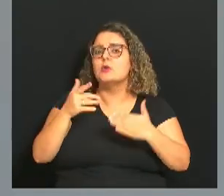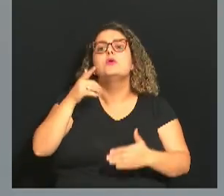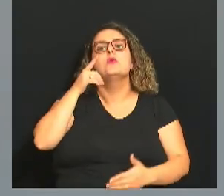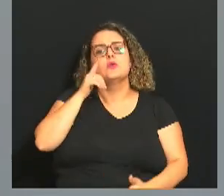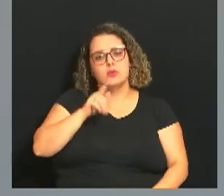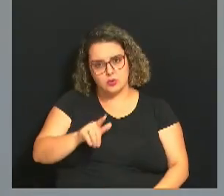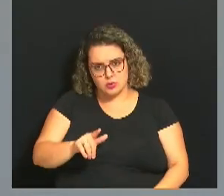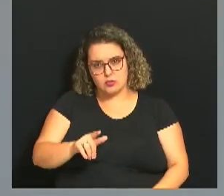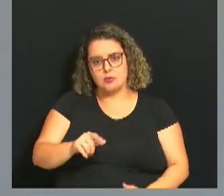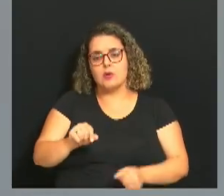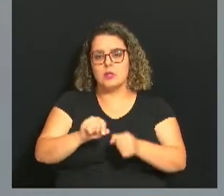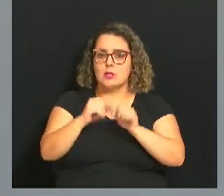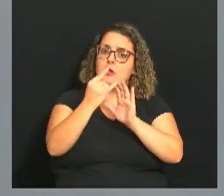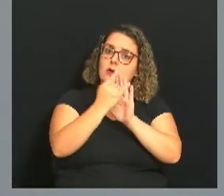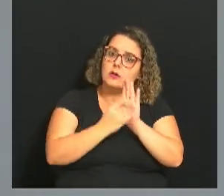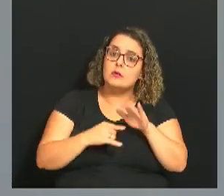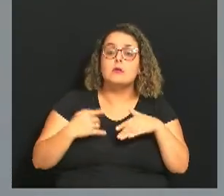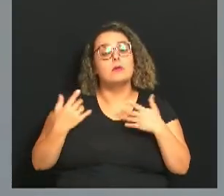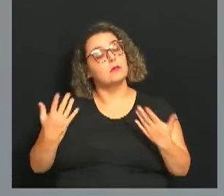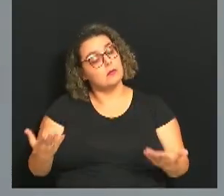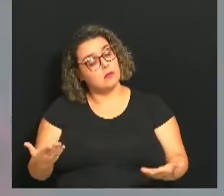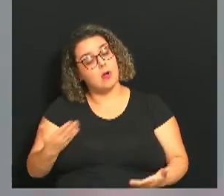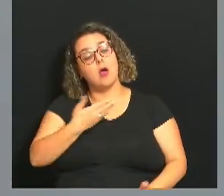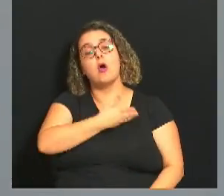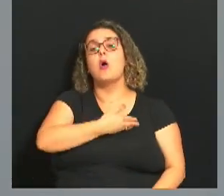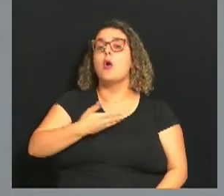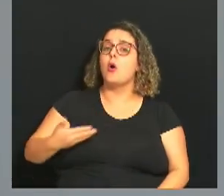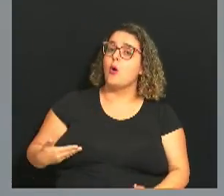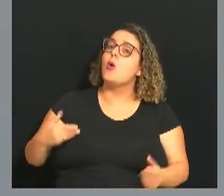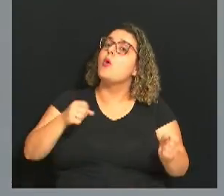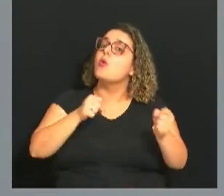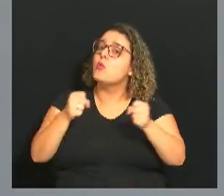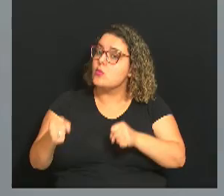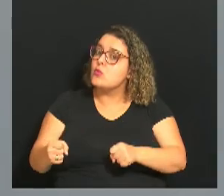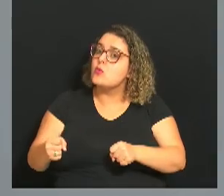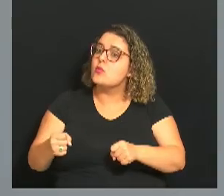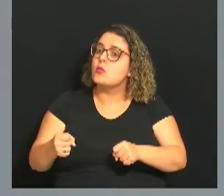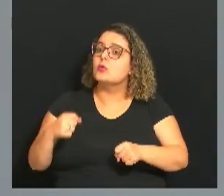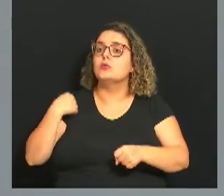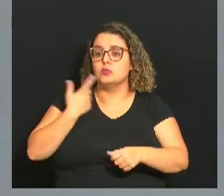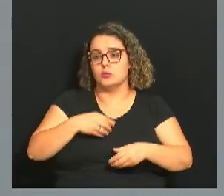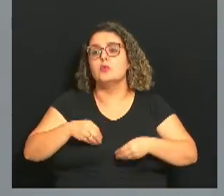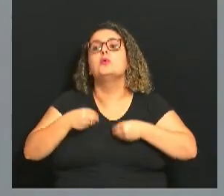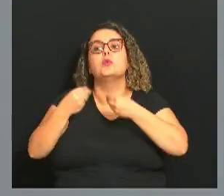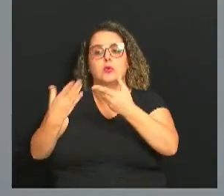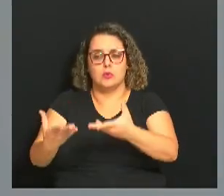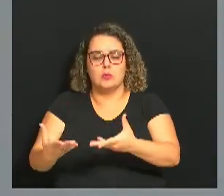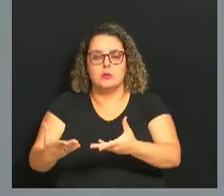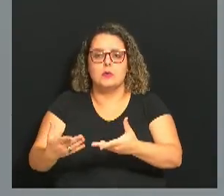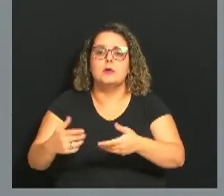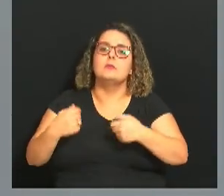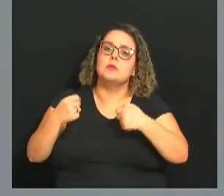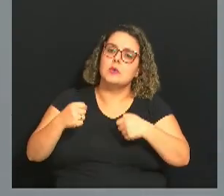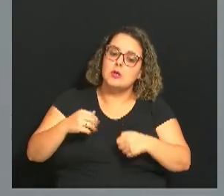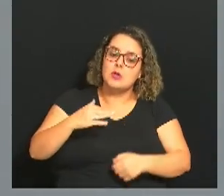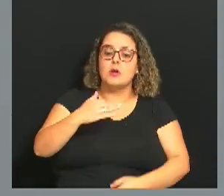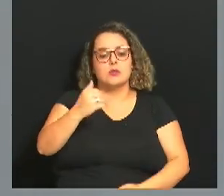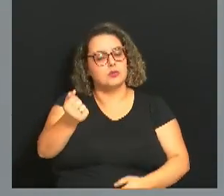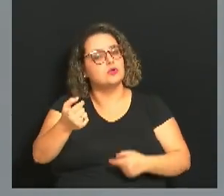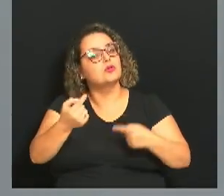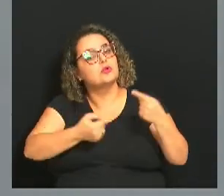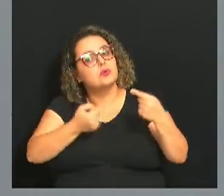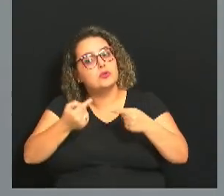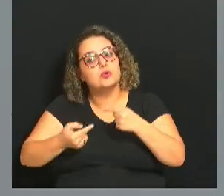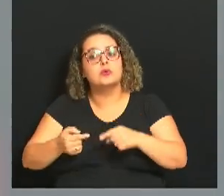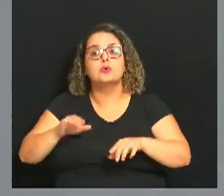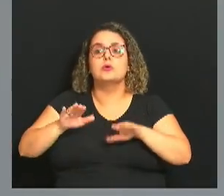esses documentos. Agora, basta o poder público, a gente já está em caminho, mas basta o poder público consultar, chamar a gente para debate. Então, desde o que a